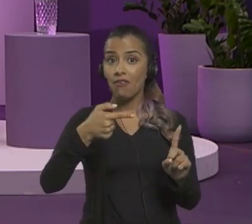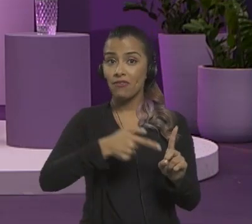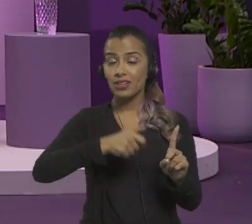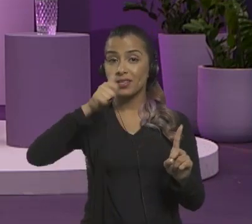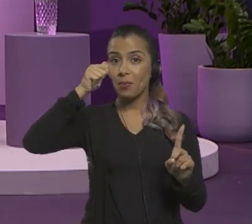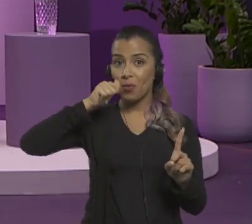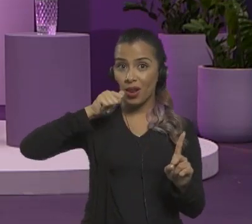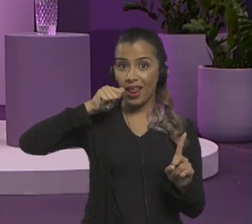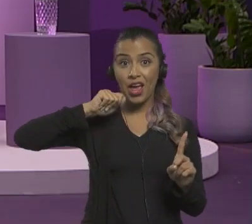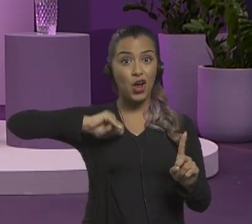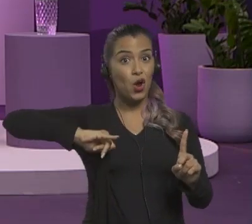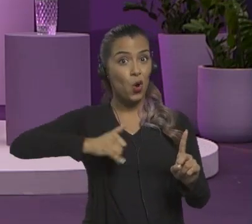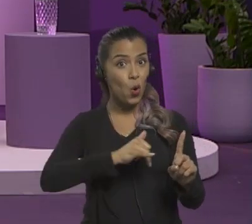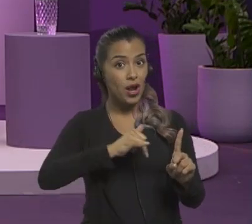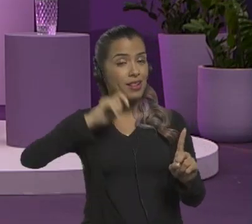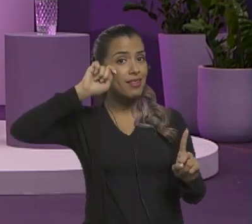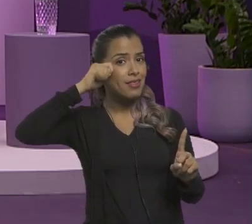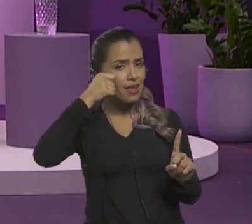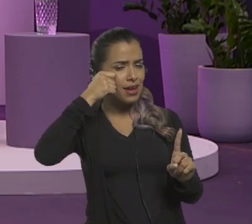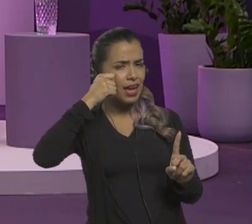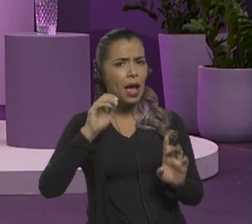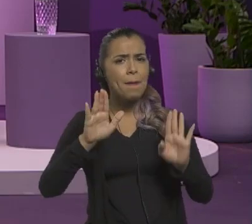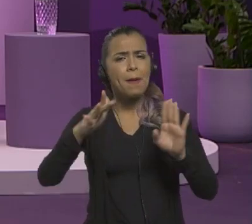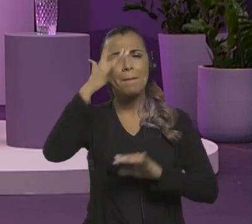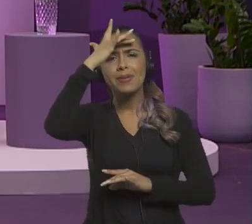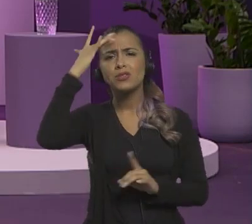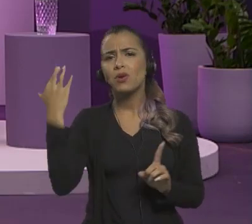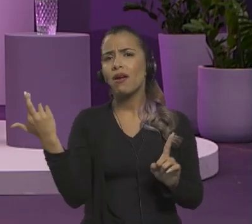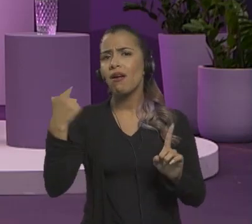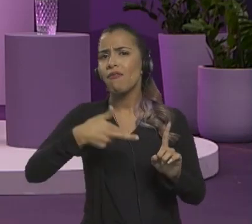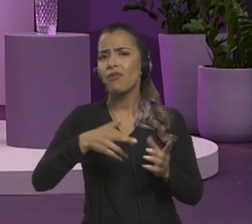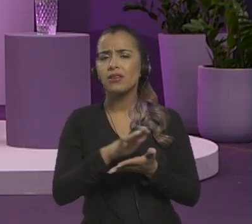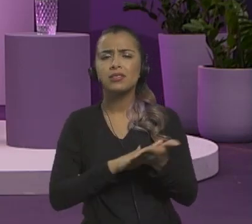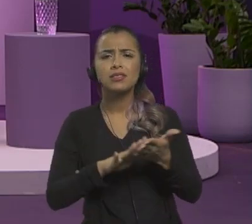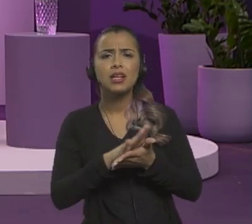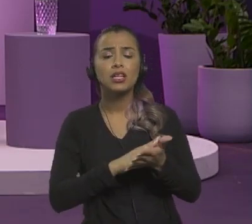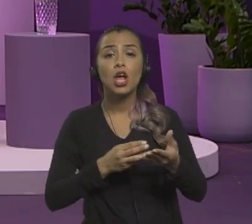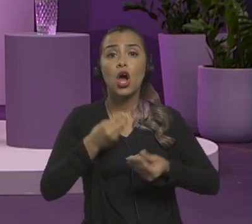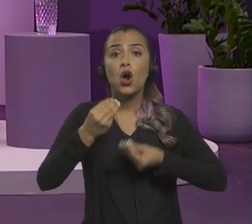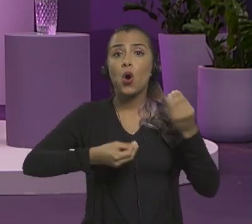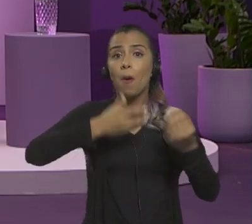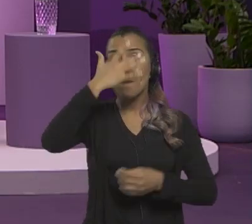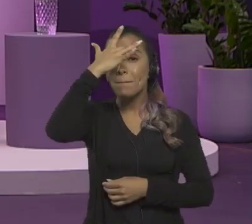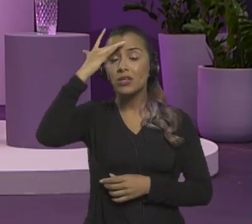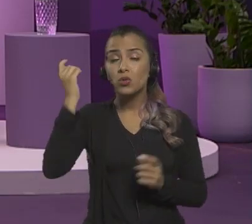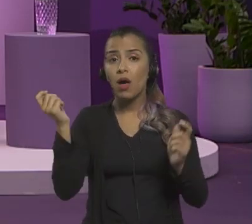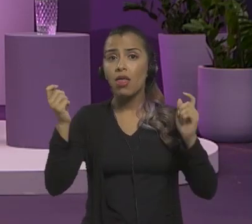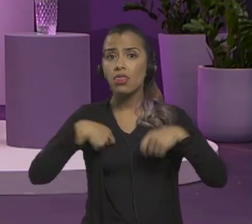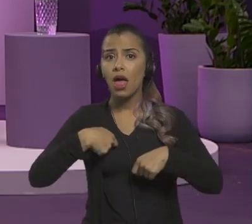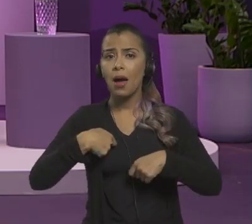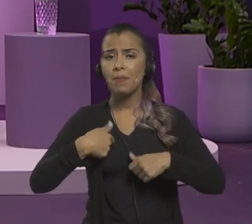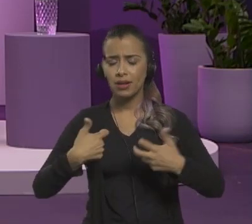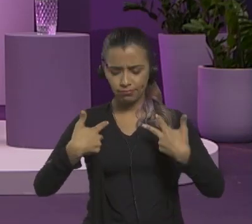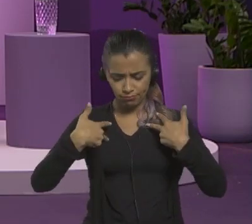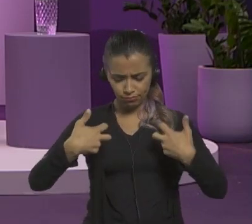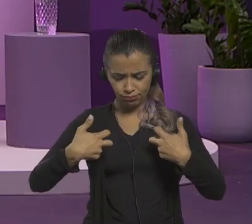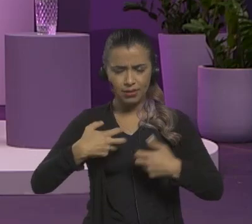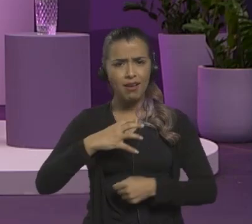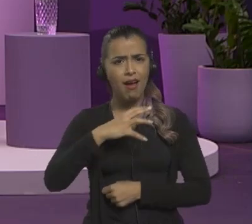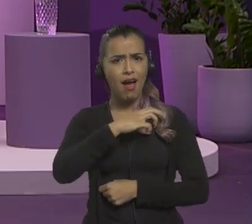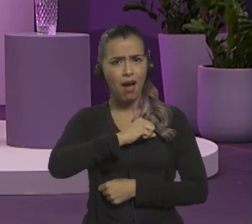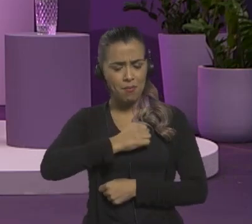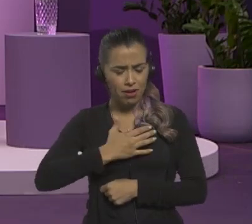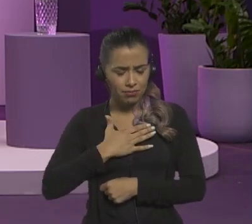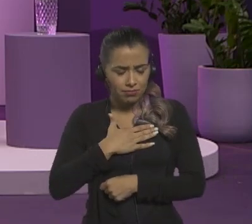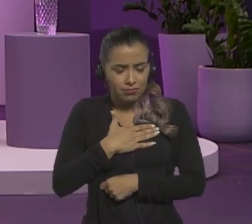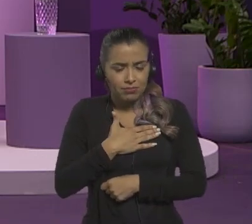muito grandioso para ela. Mas quem não cresceu com isso? O que essa mulher pode fazer para se amar? E por que se amar